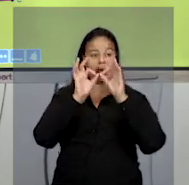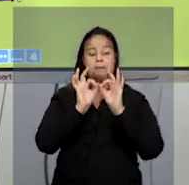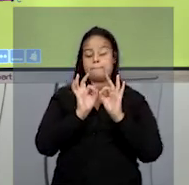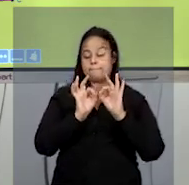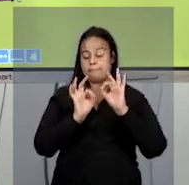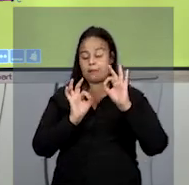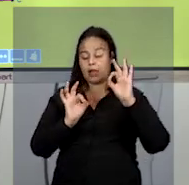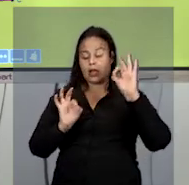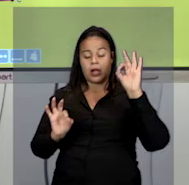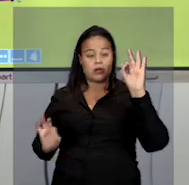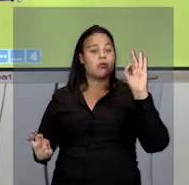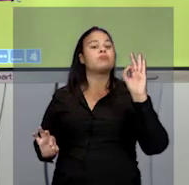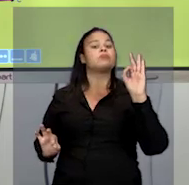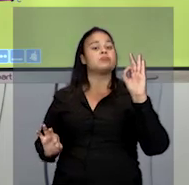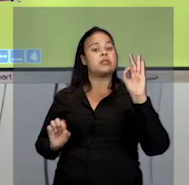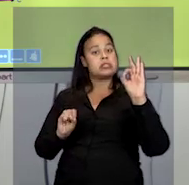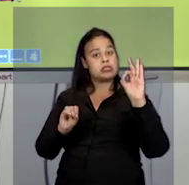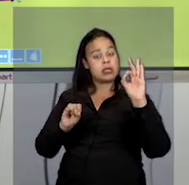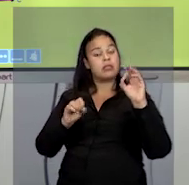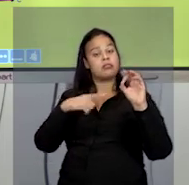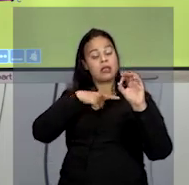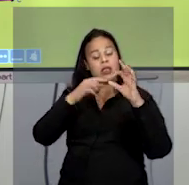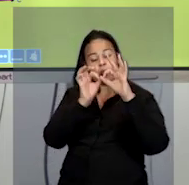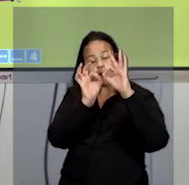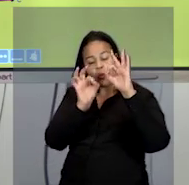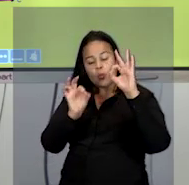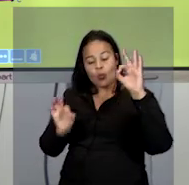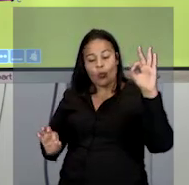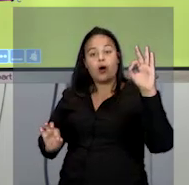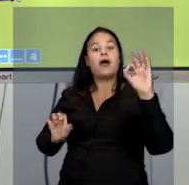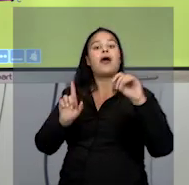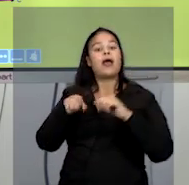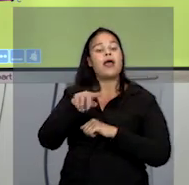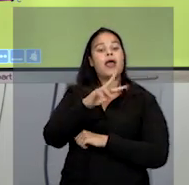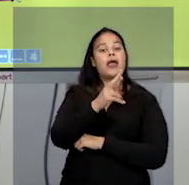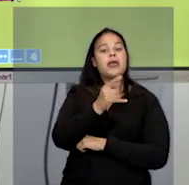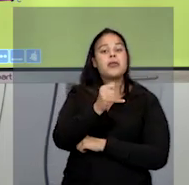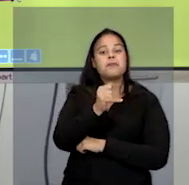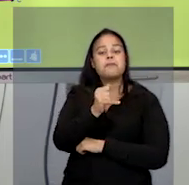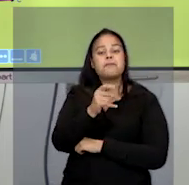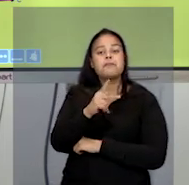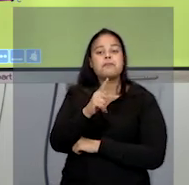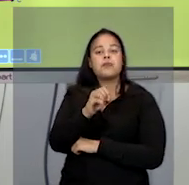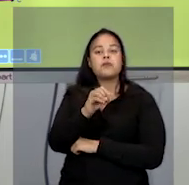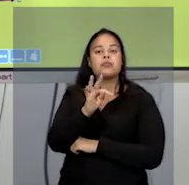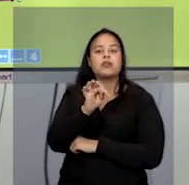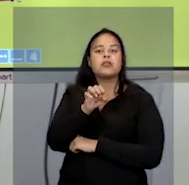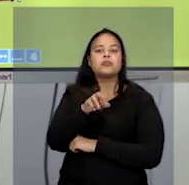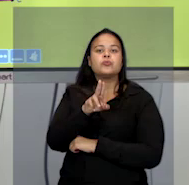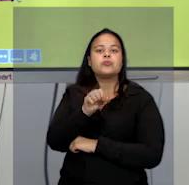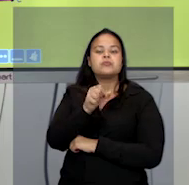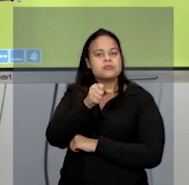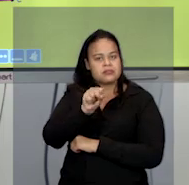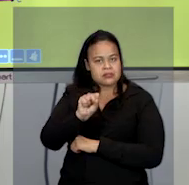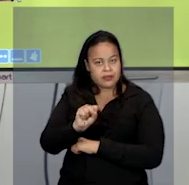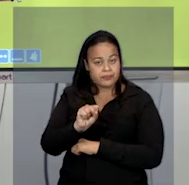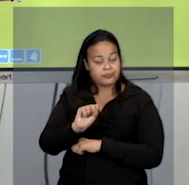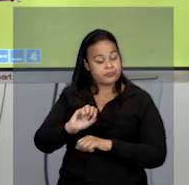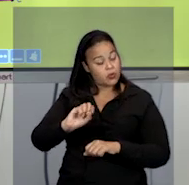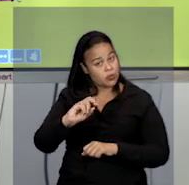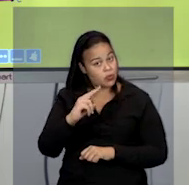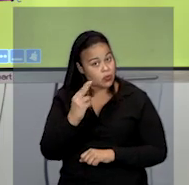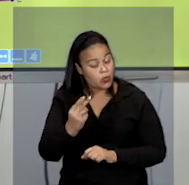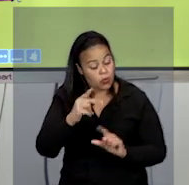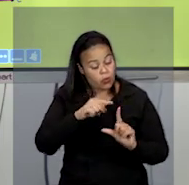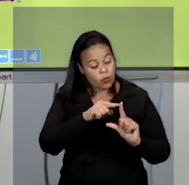retângulo, pronto. Se você tem as medidas, ele é o maior lado, ele é a hipotenusa, pronto. Ou então, você vai pegar o ângulo de 90